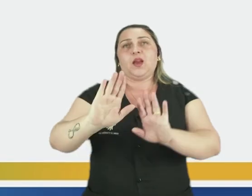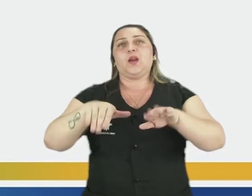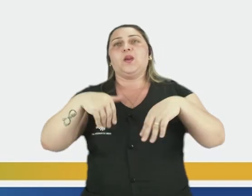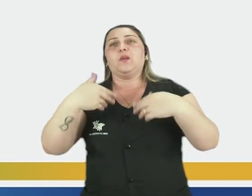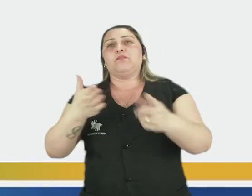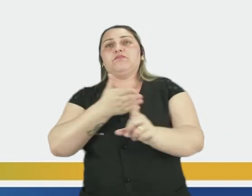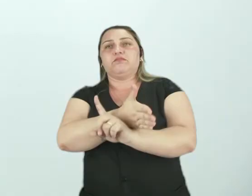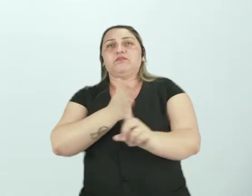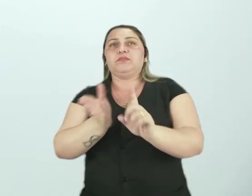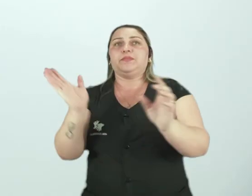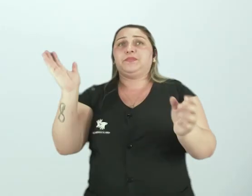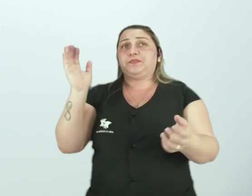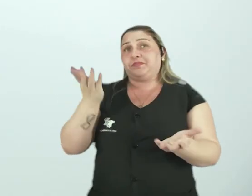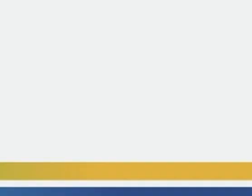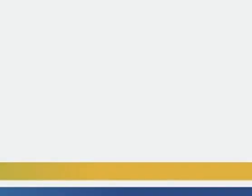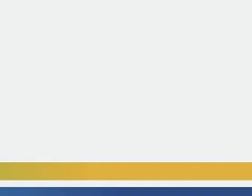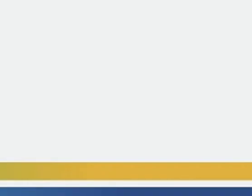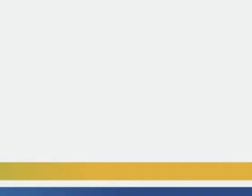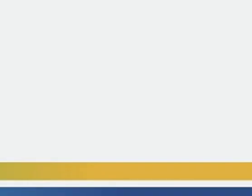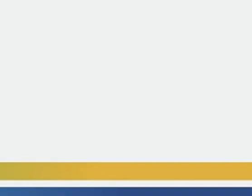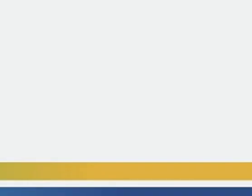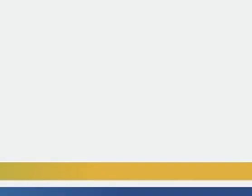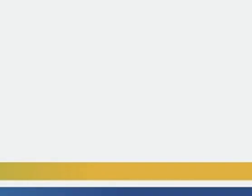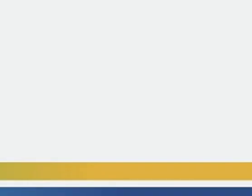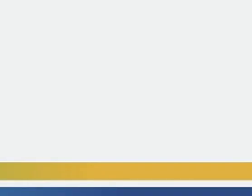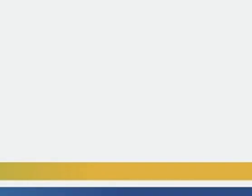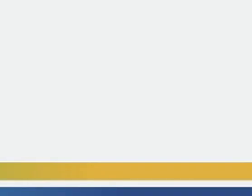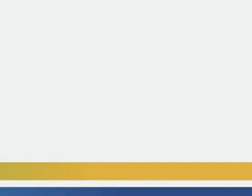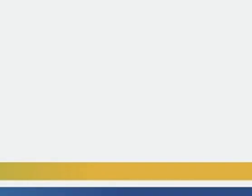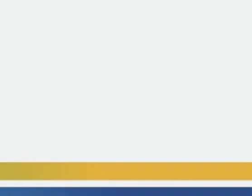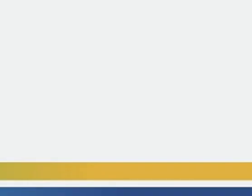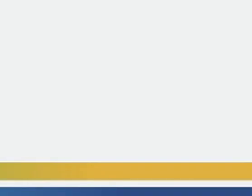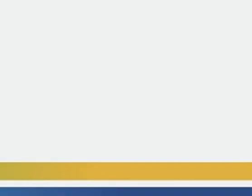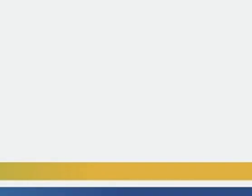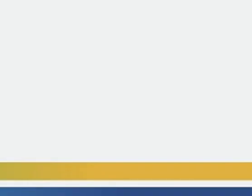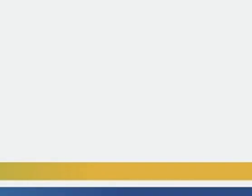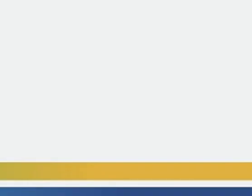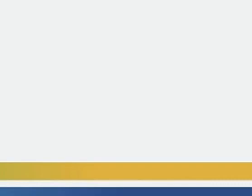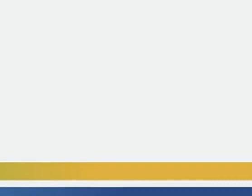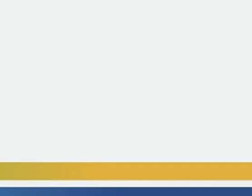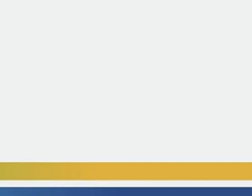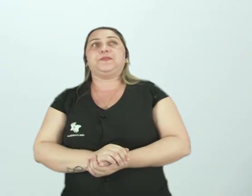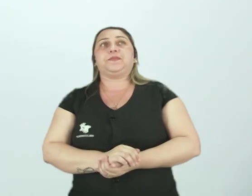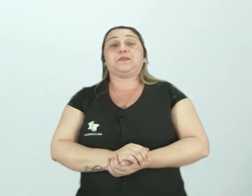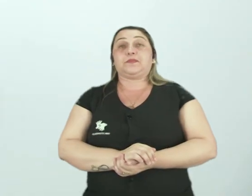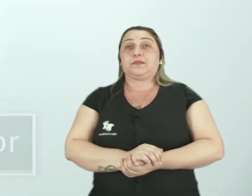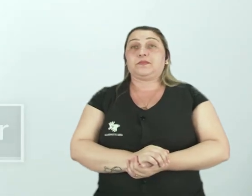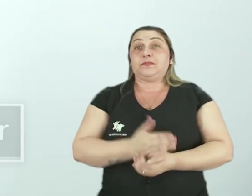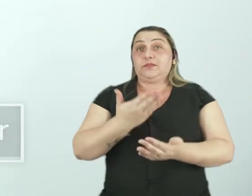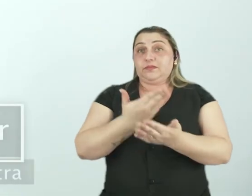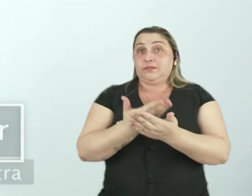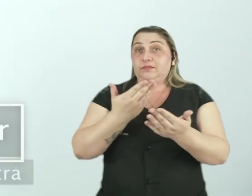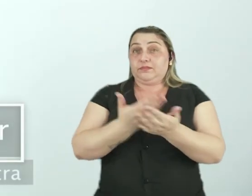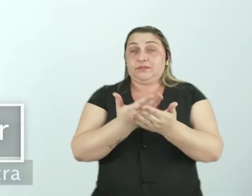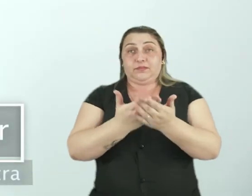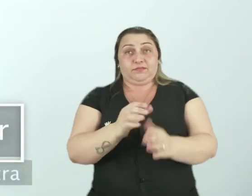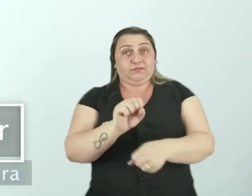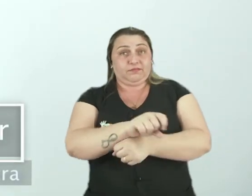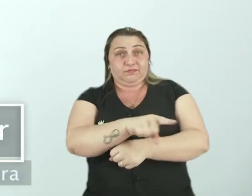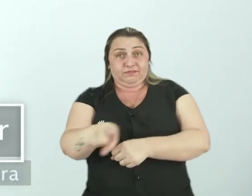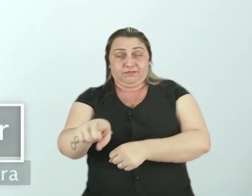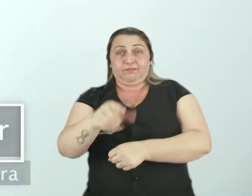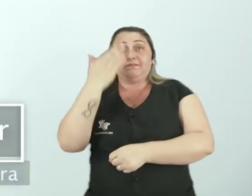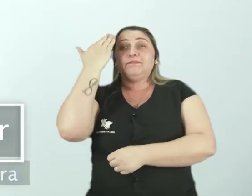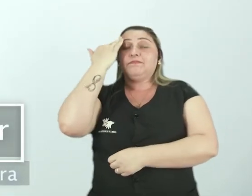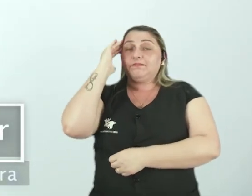categoria ele está incluso, tá? Então, a letra D, o voleibol não é um esporte de invasão. E a gente vai ficar com a nossa aula de hoje. Espero que vocês